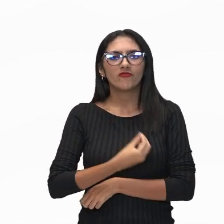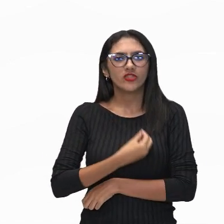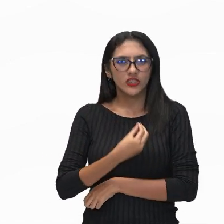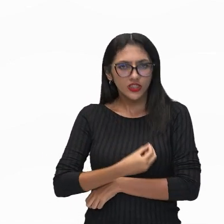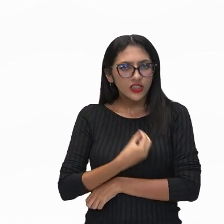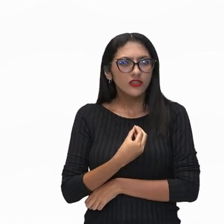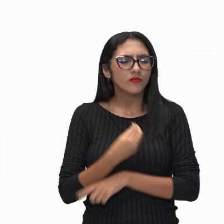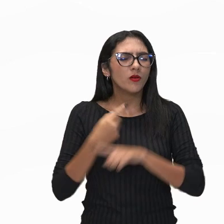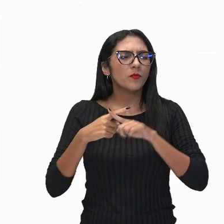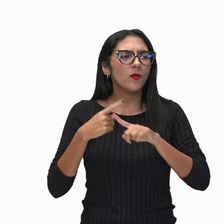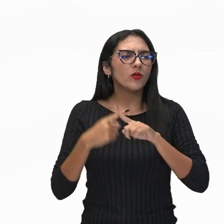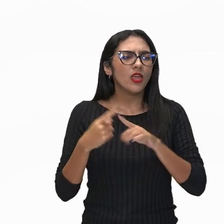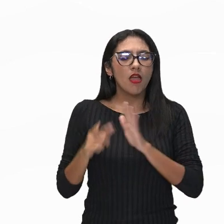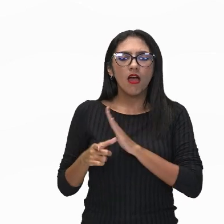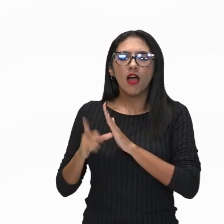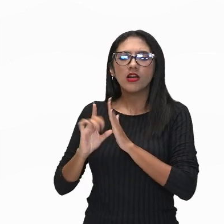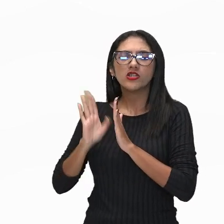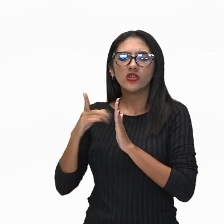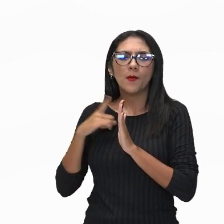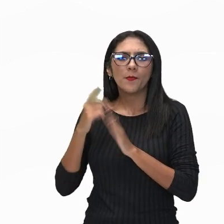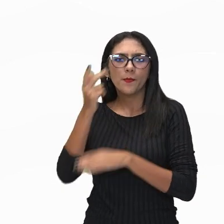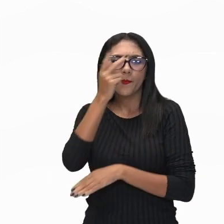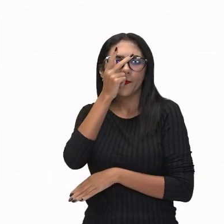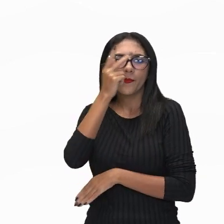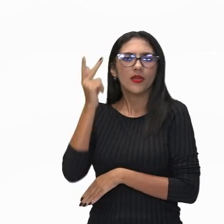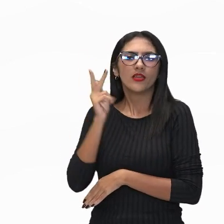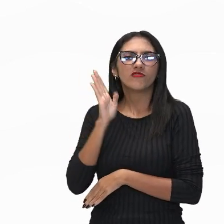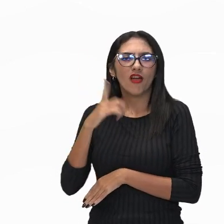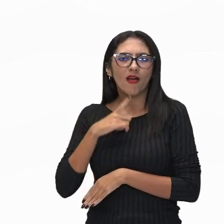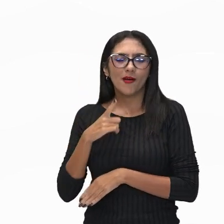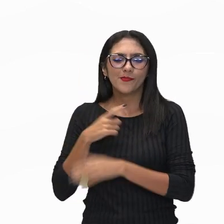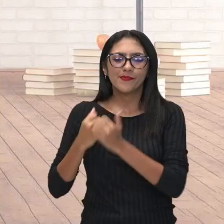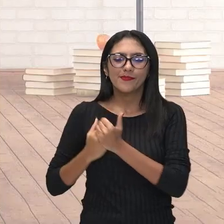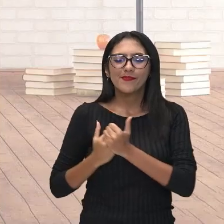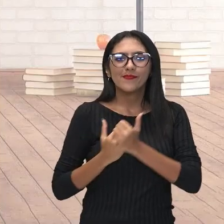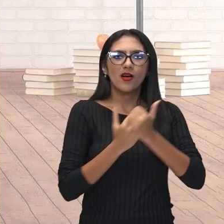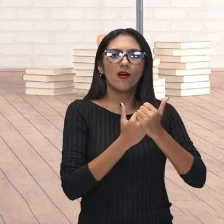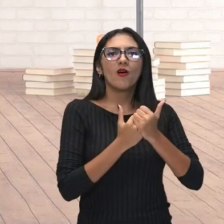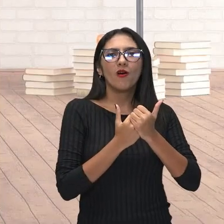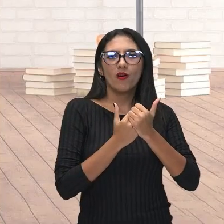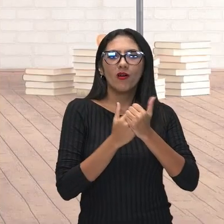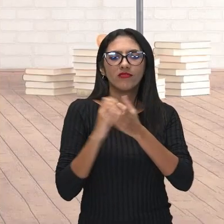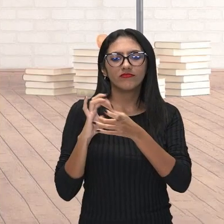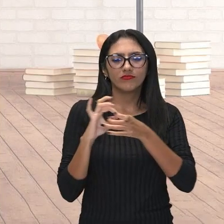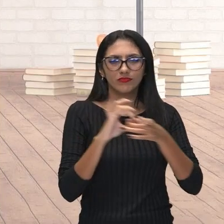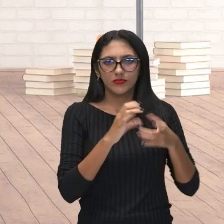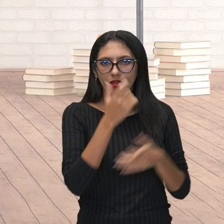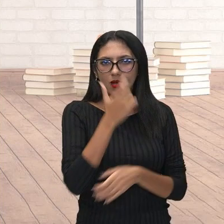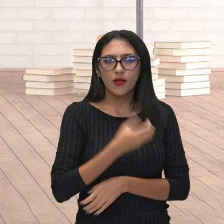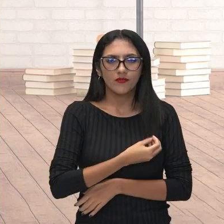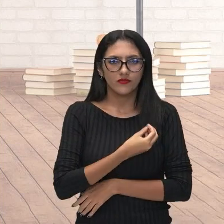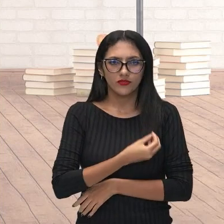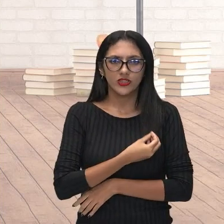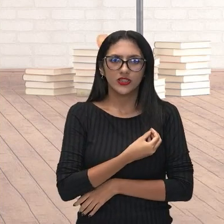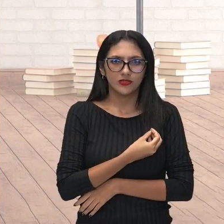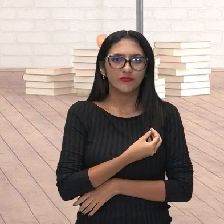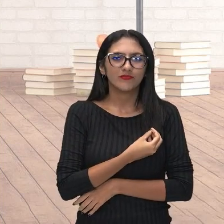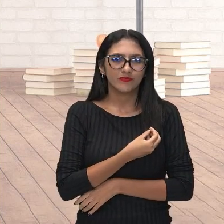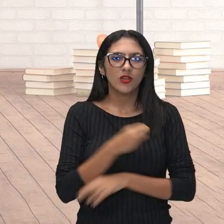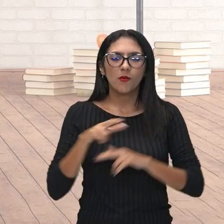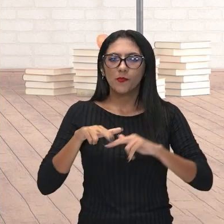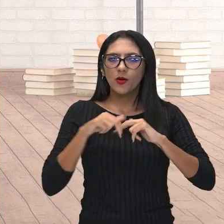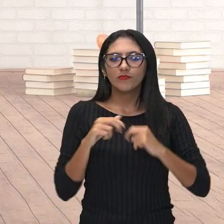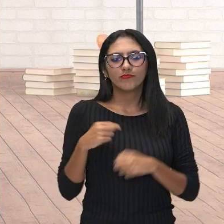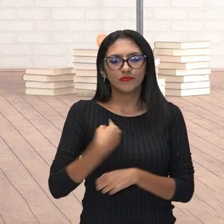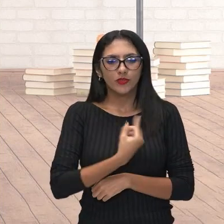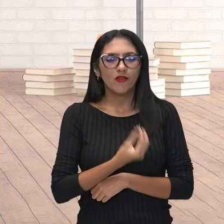porque outras pessoas também são. Eu sou porque nós